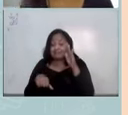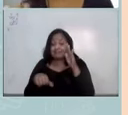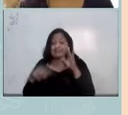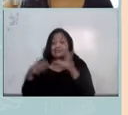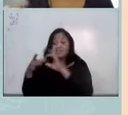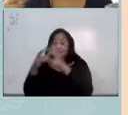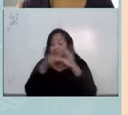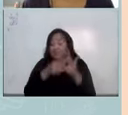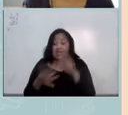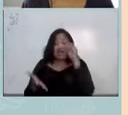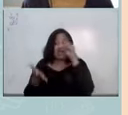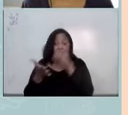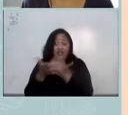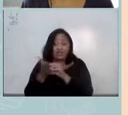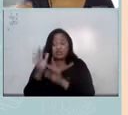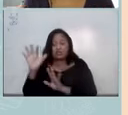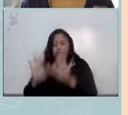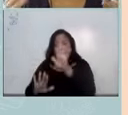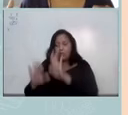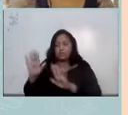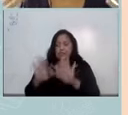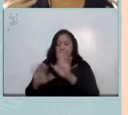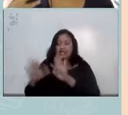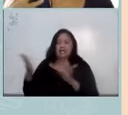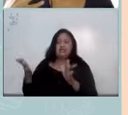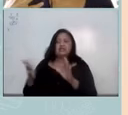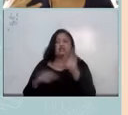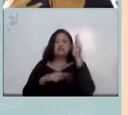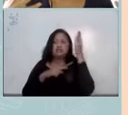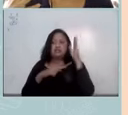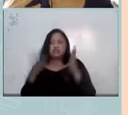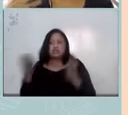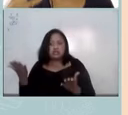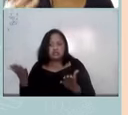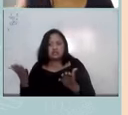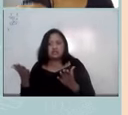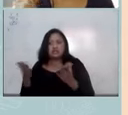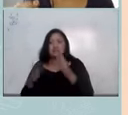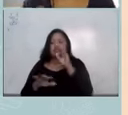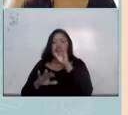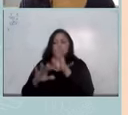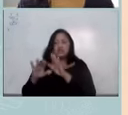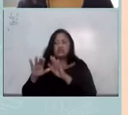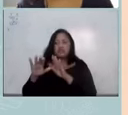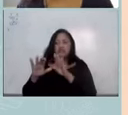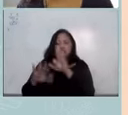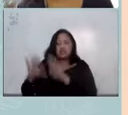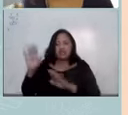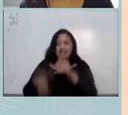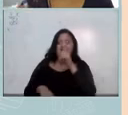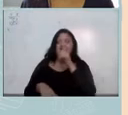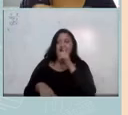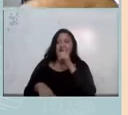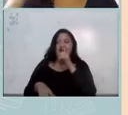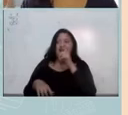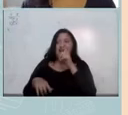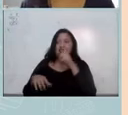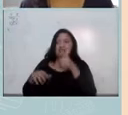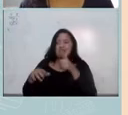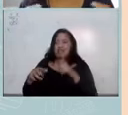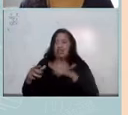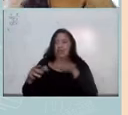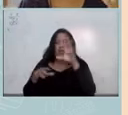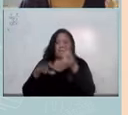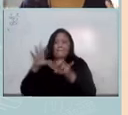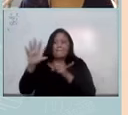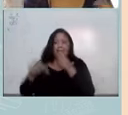falta de saneamento, estão relacionadas à dificuldade de o acesso à água potável, coleta de lixo, né, as más